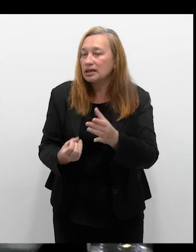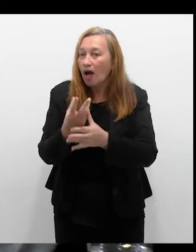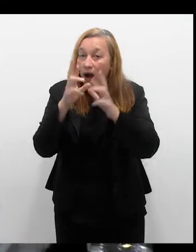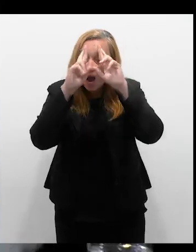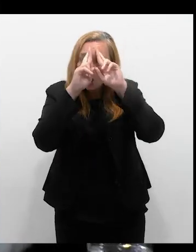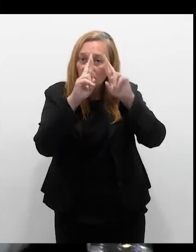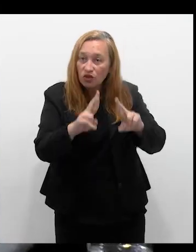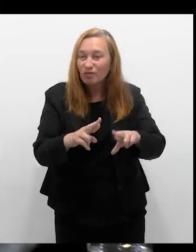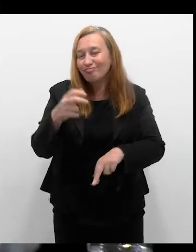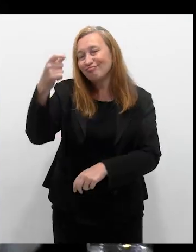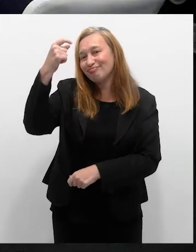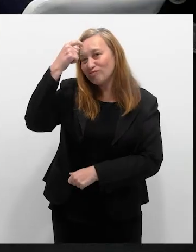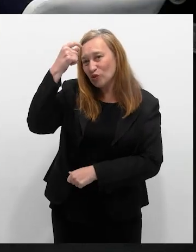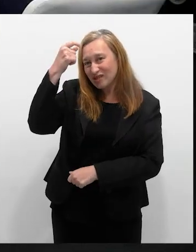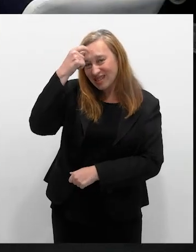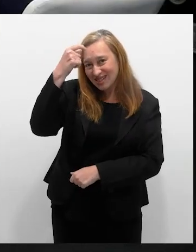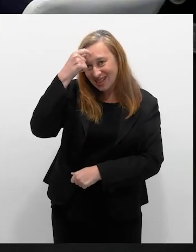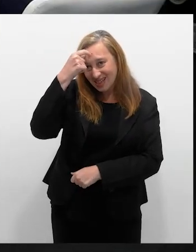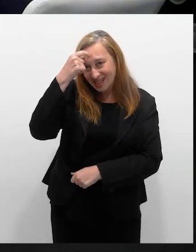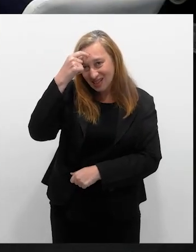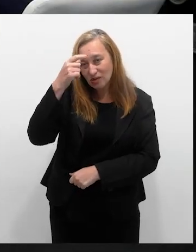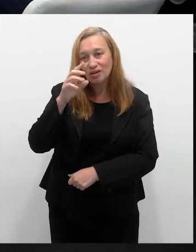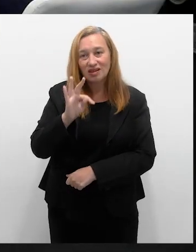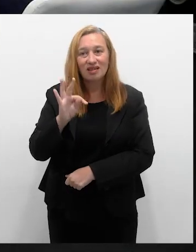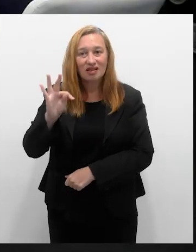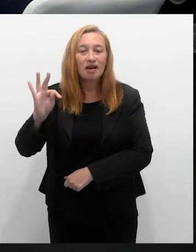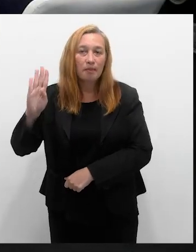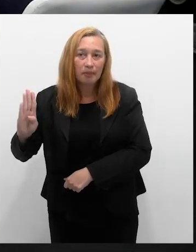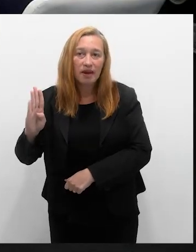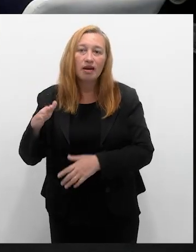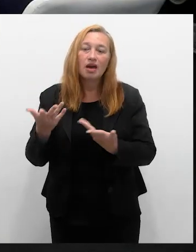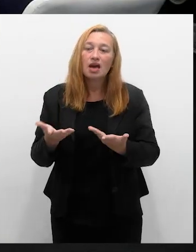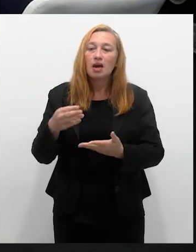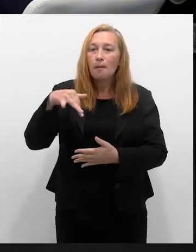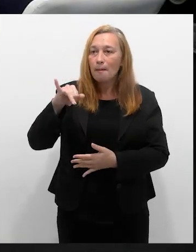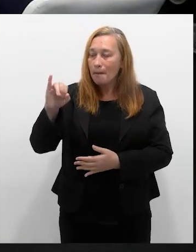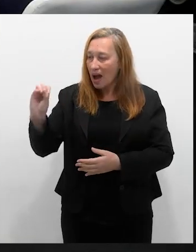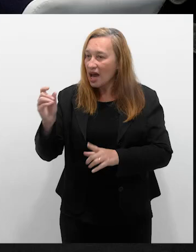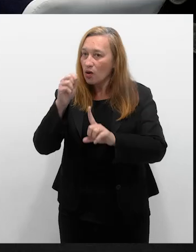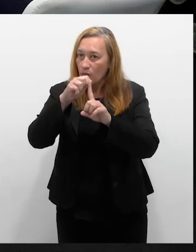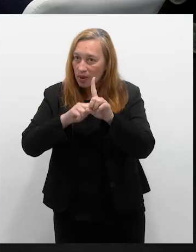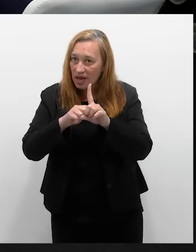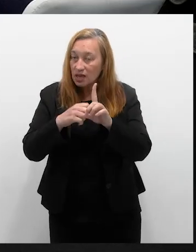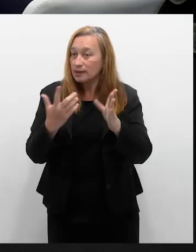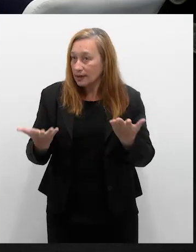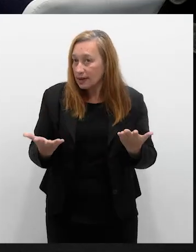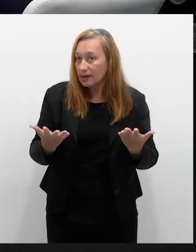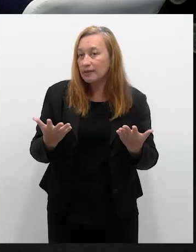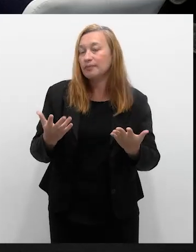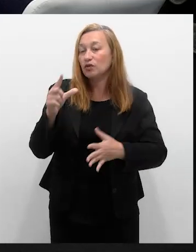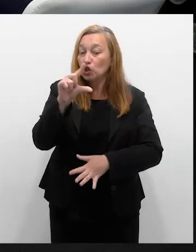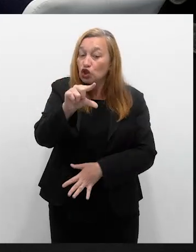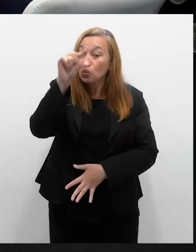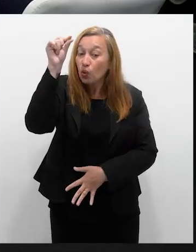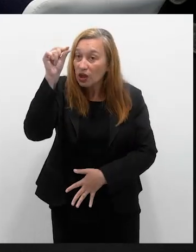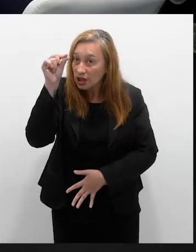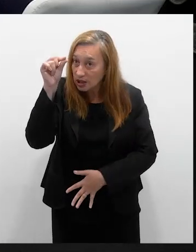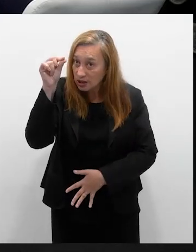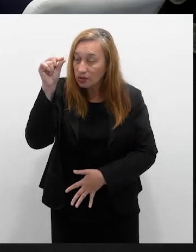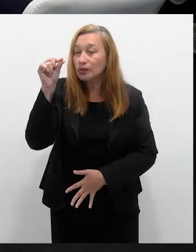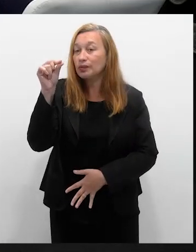o respeito e a conscientização sobre o TPB. Não é à toa que a gente está em maio, que é o mês que foi eleito,